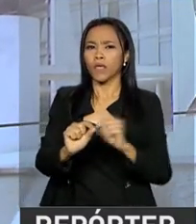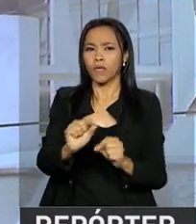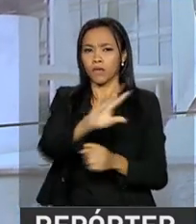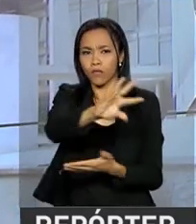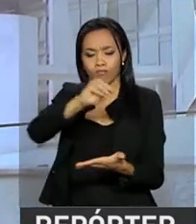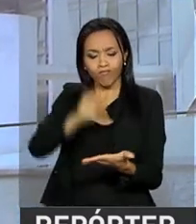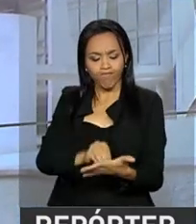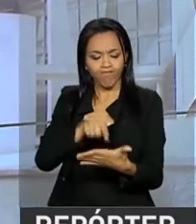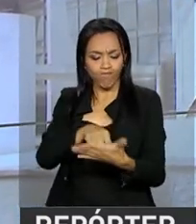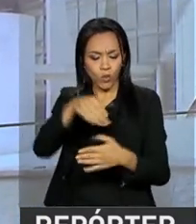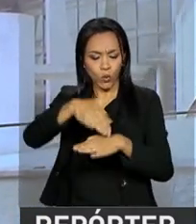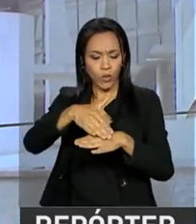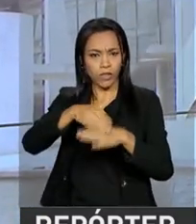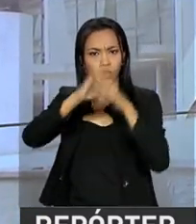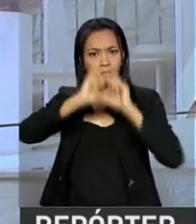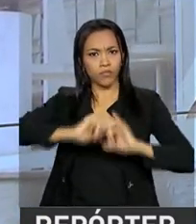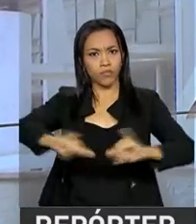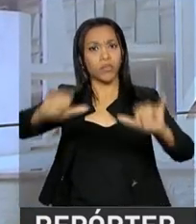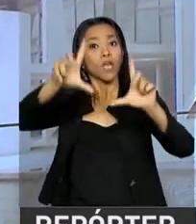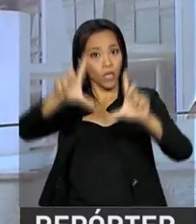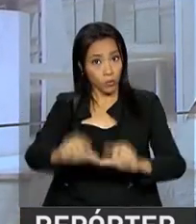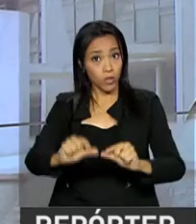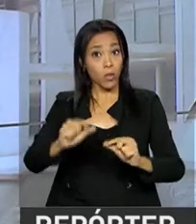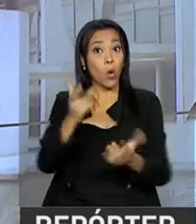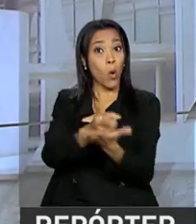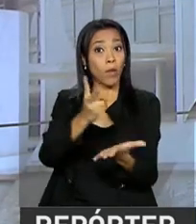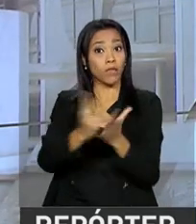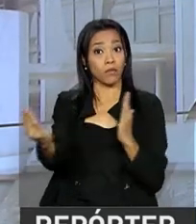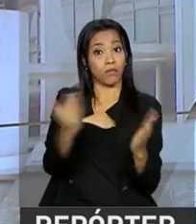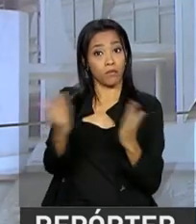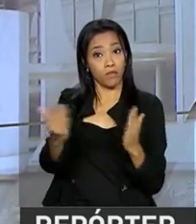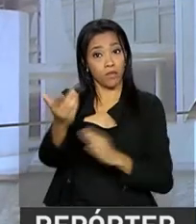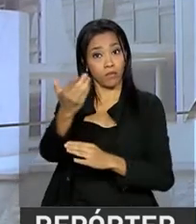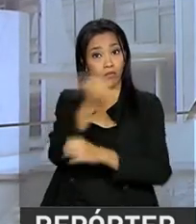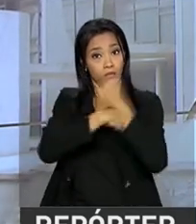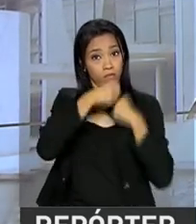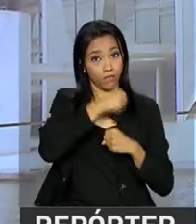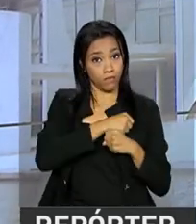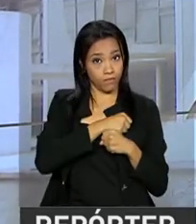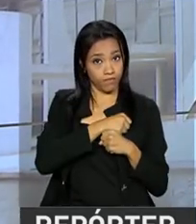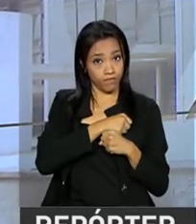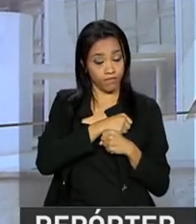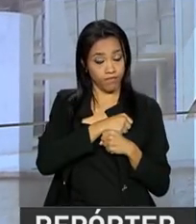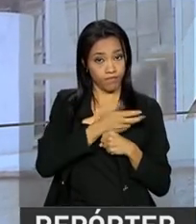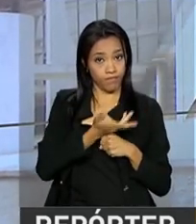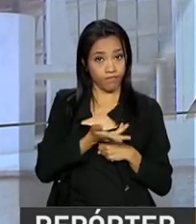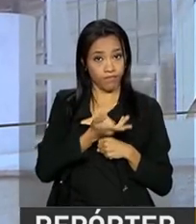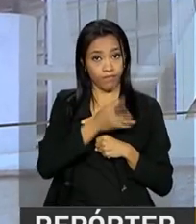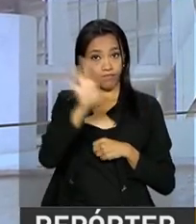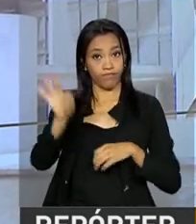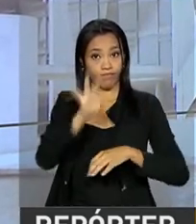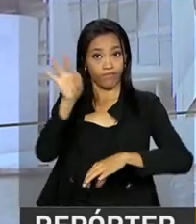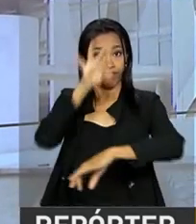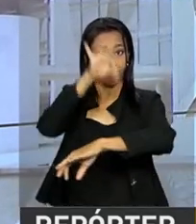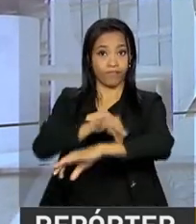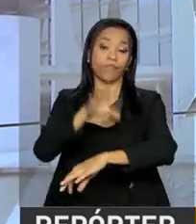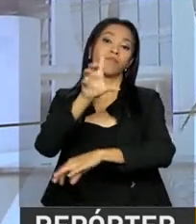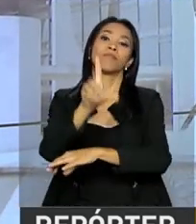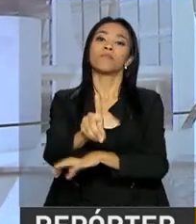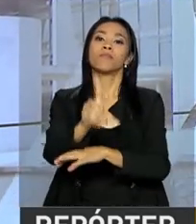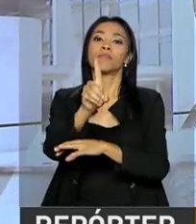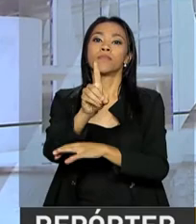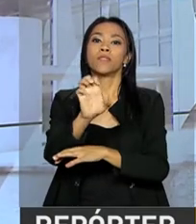doenças em comparação ao mesmo período de 2006 no caso da dengue a redução